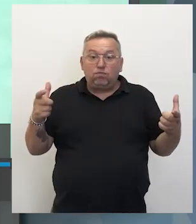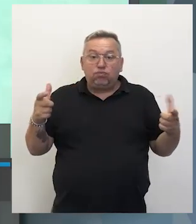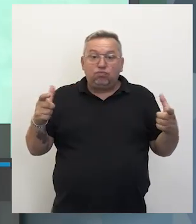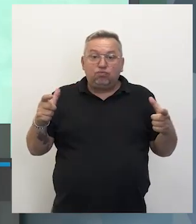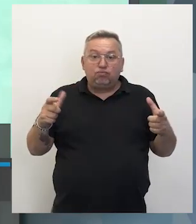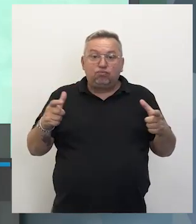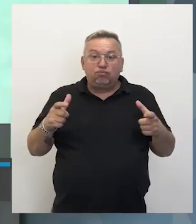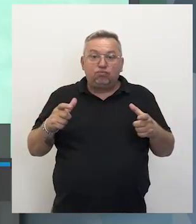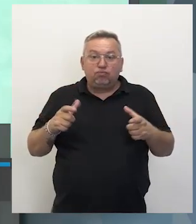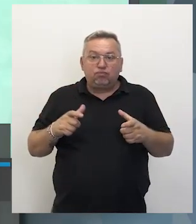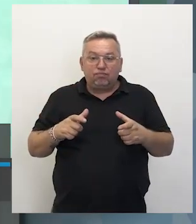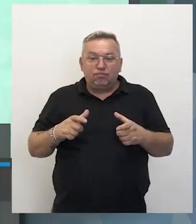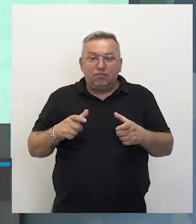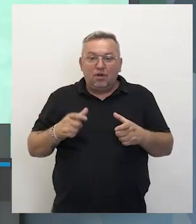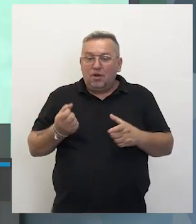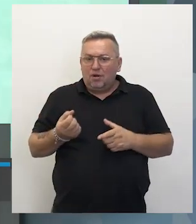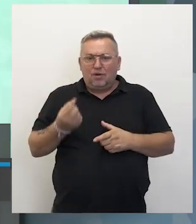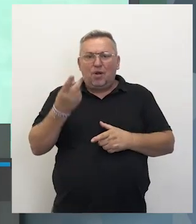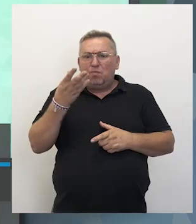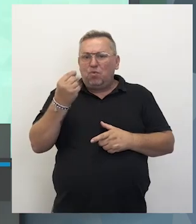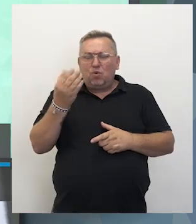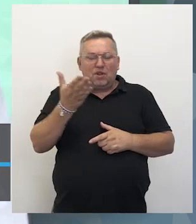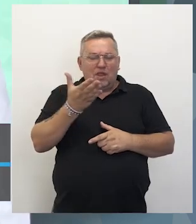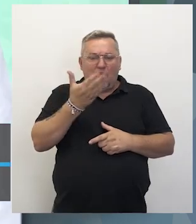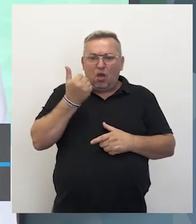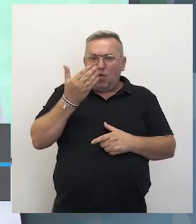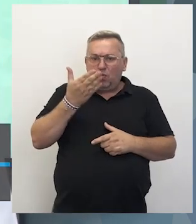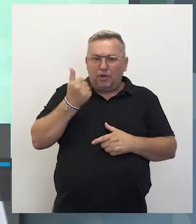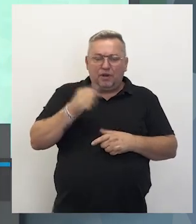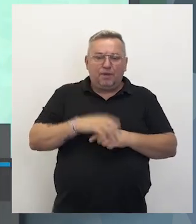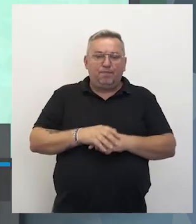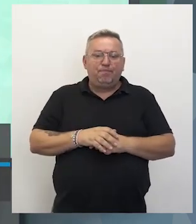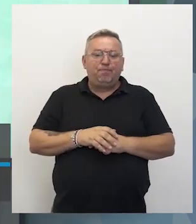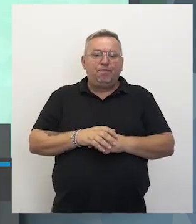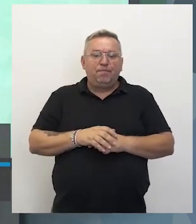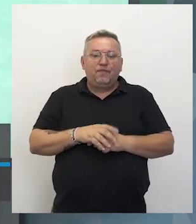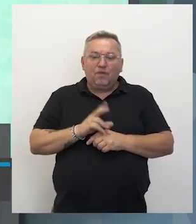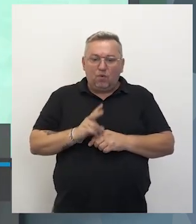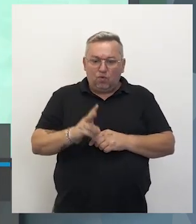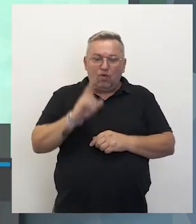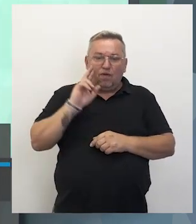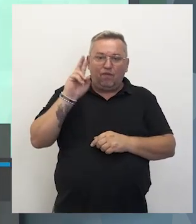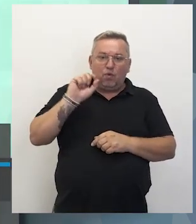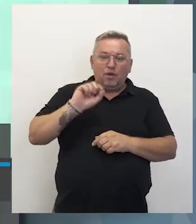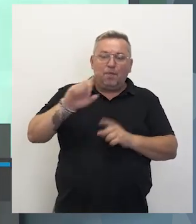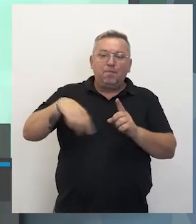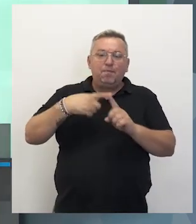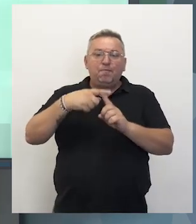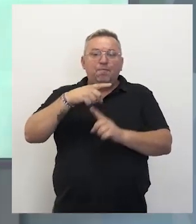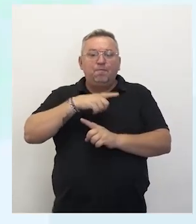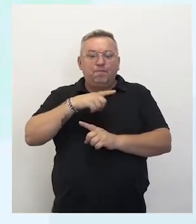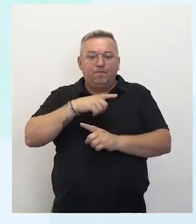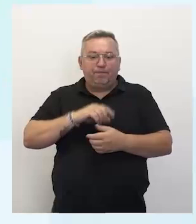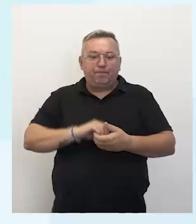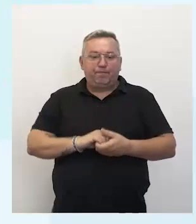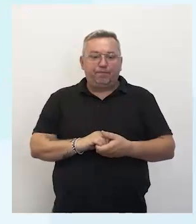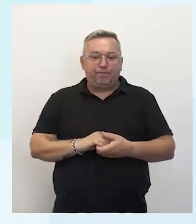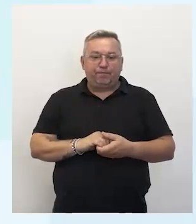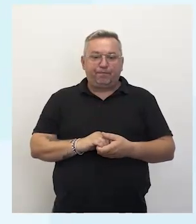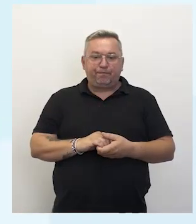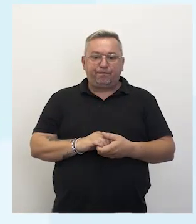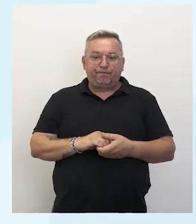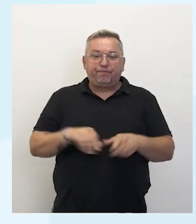estiagem, aí é uma fartura tremenda, né, para esses seres vivos aí. Então prosseguindo aqui, vamos ver o que mais que a gente tem lá no Pantanal. Olha aí.